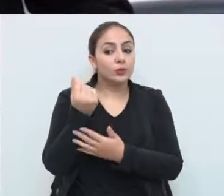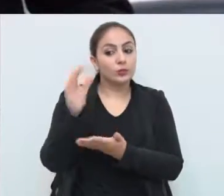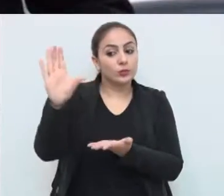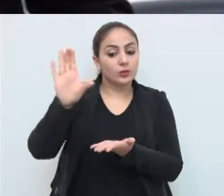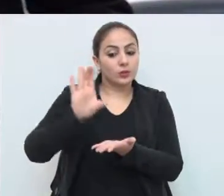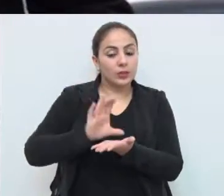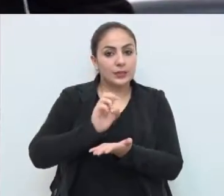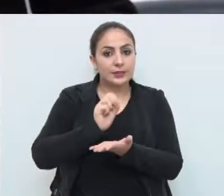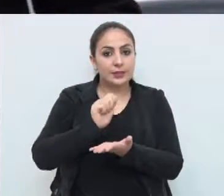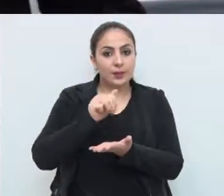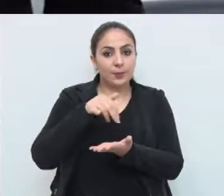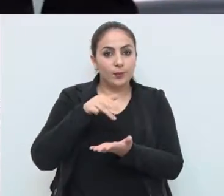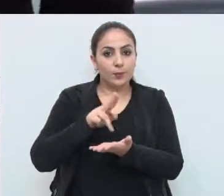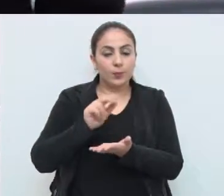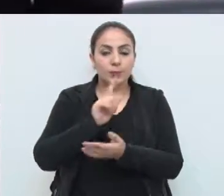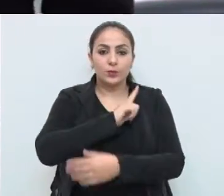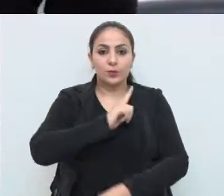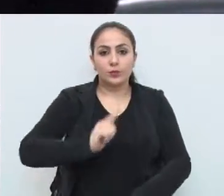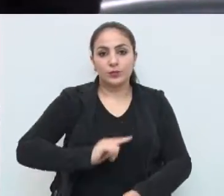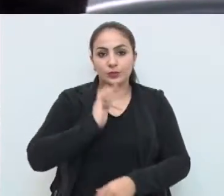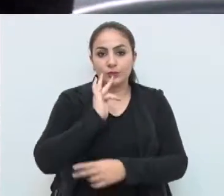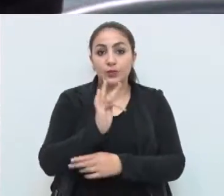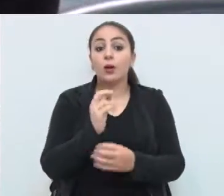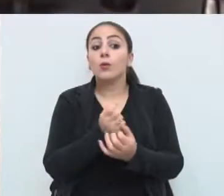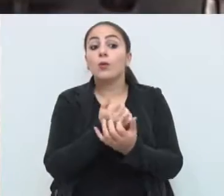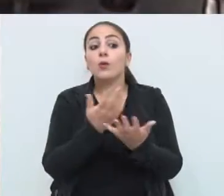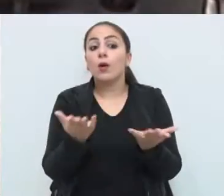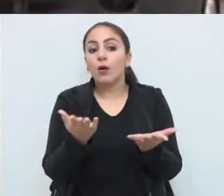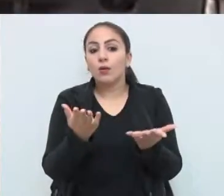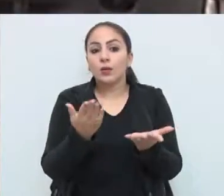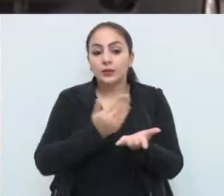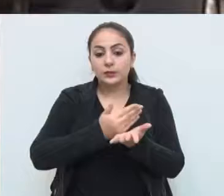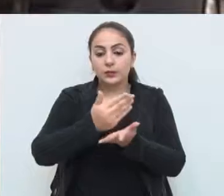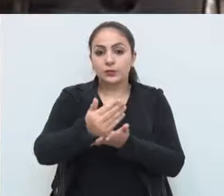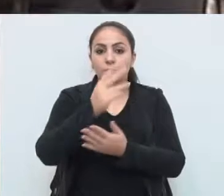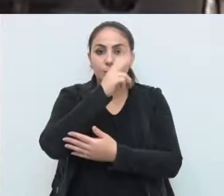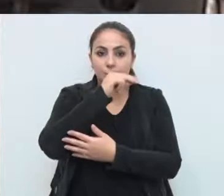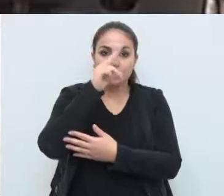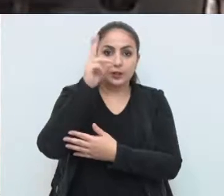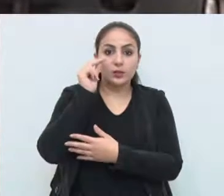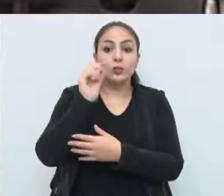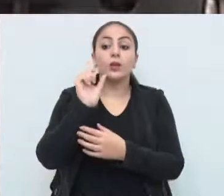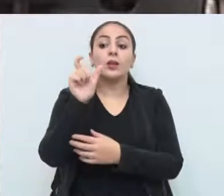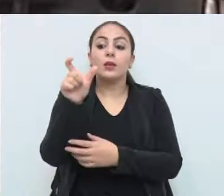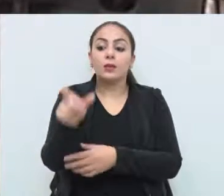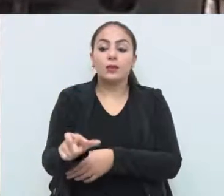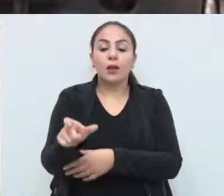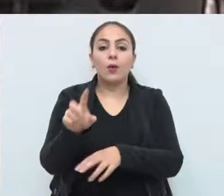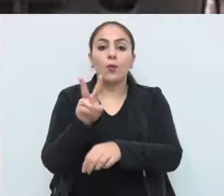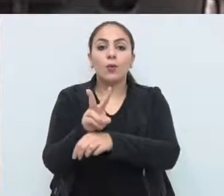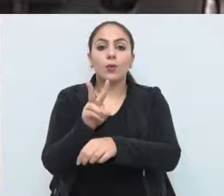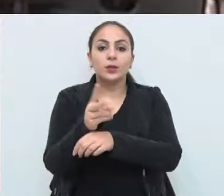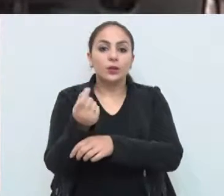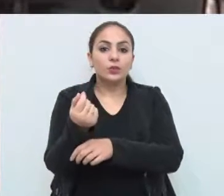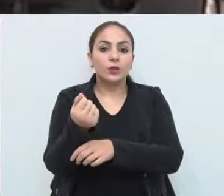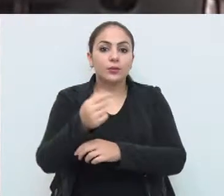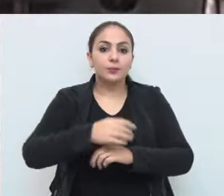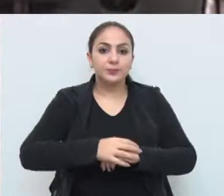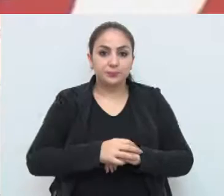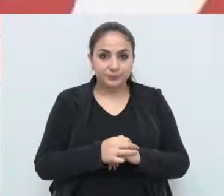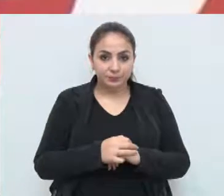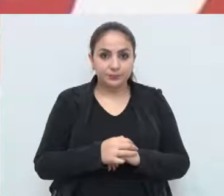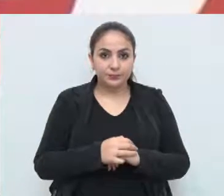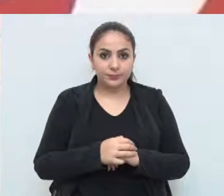verba repassada ao SAMU pelo governo federal, qual a contrapartida da prefeitura e quem gerencia os